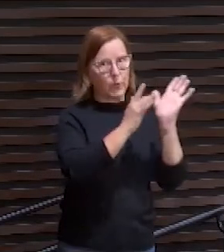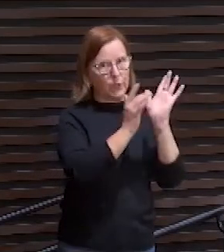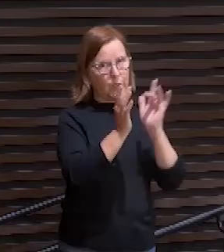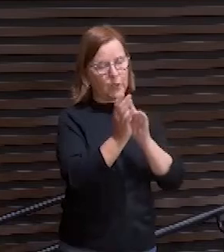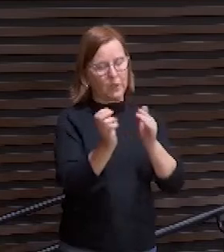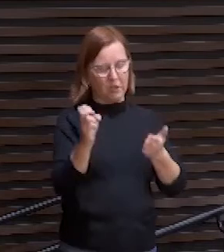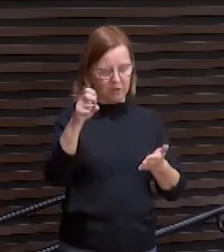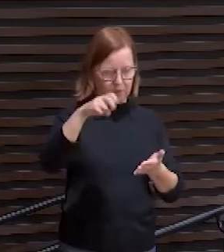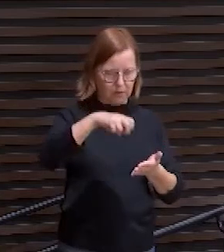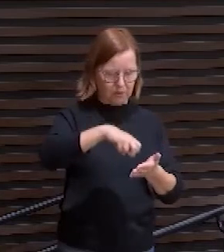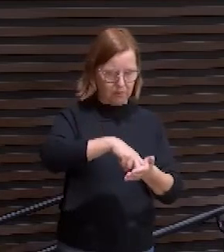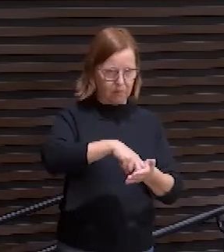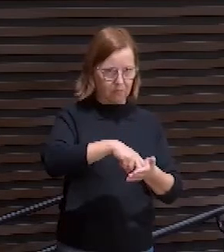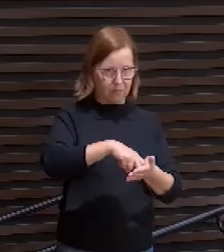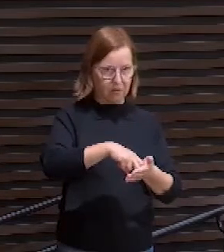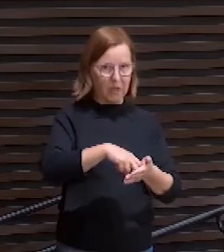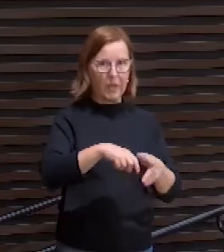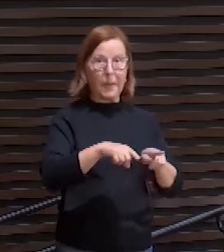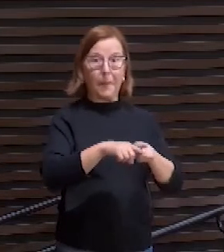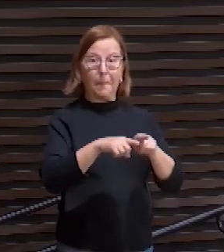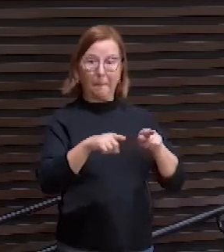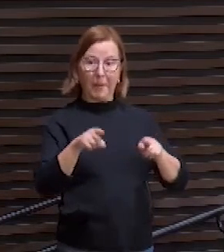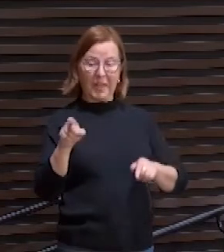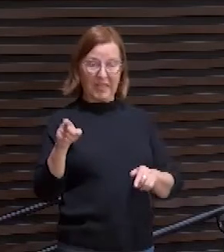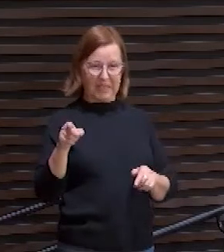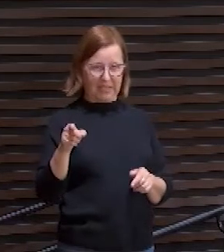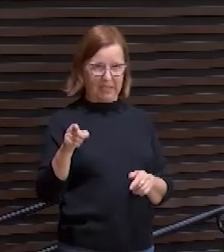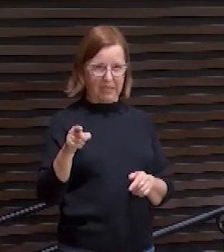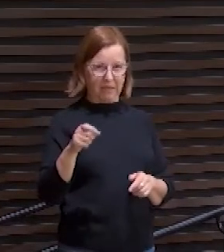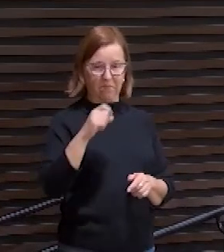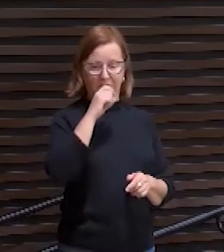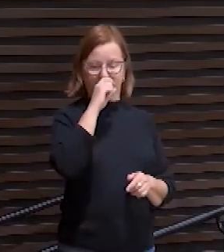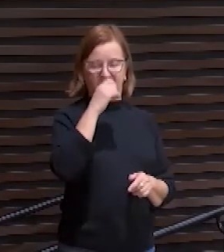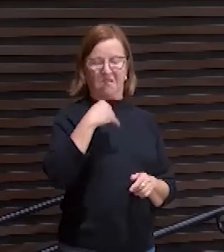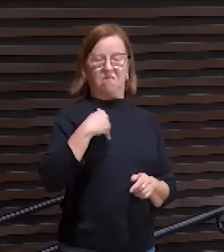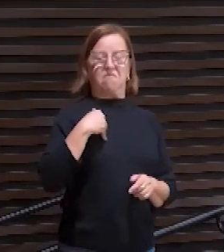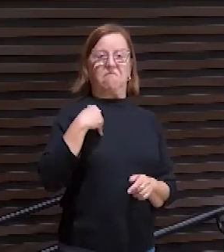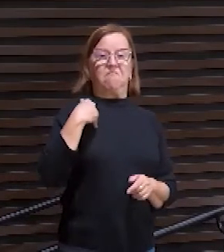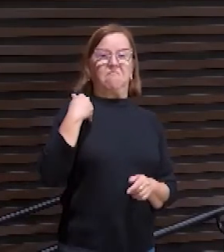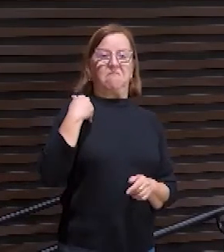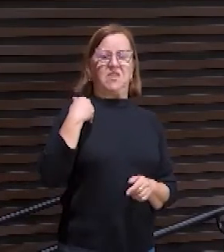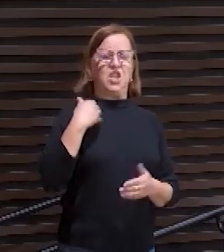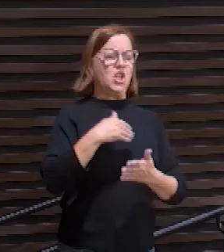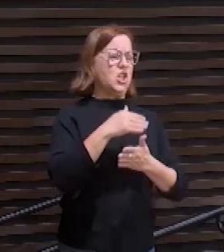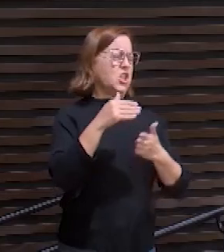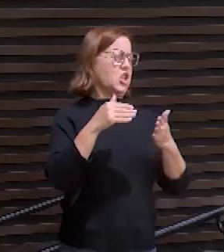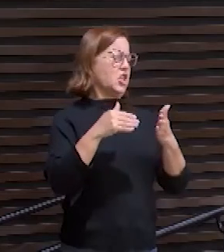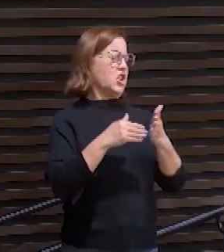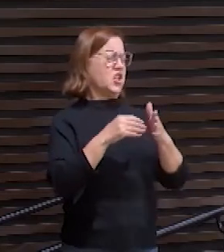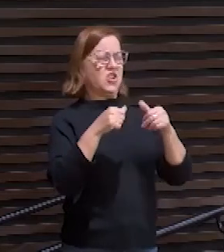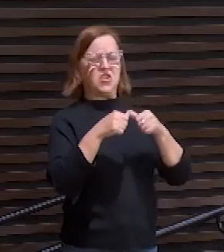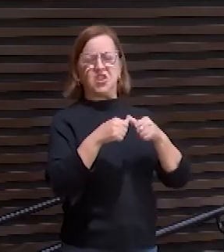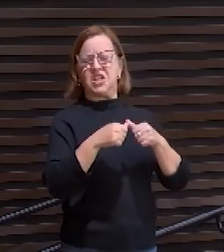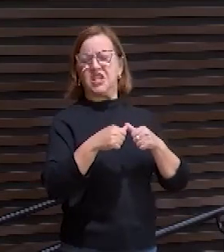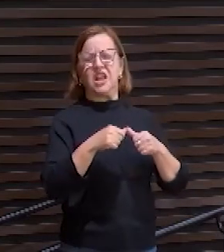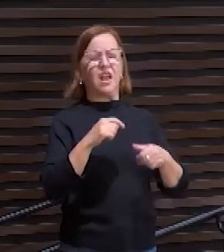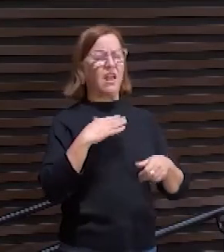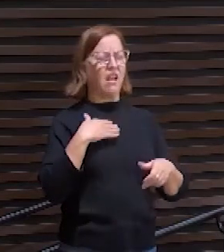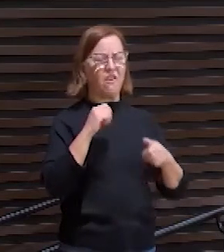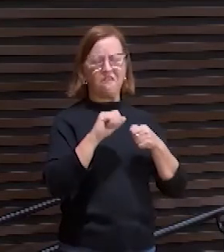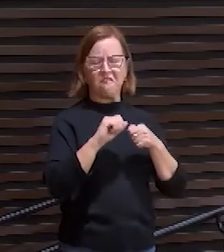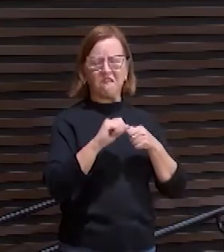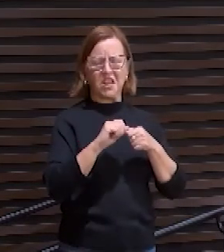ele era com uma atitude extremamente arrogante. Tudo isso tenho observado desde a